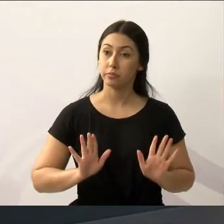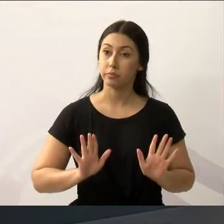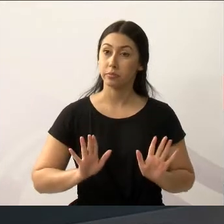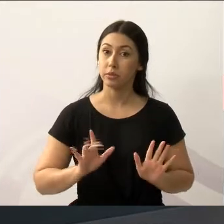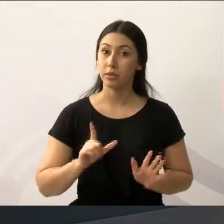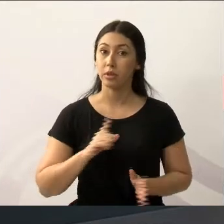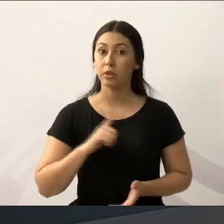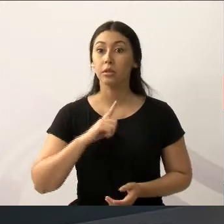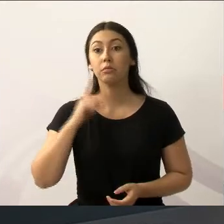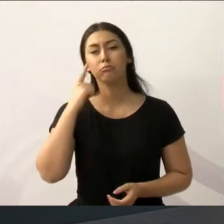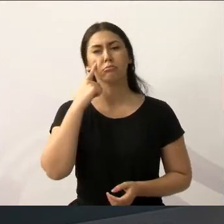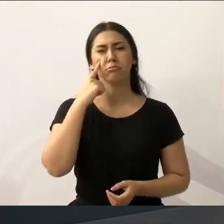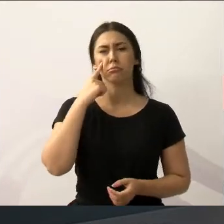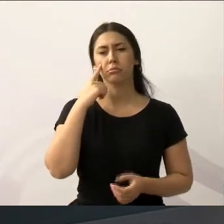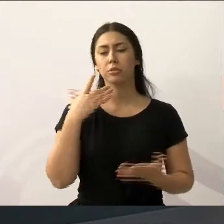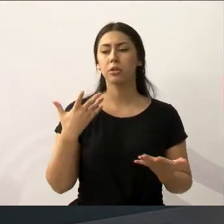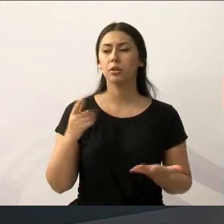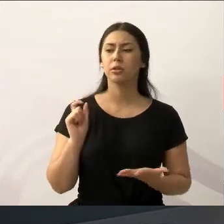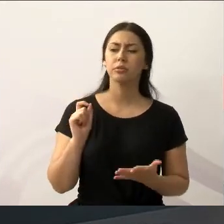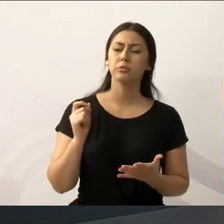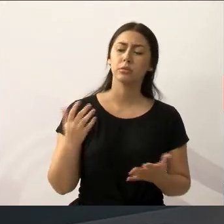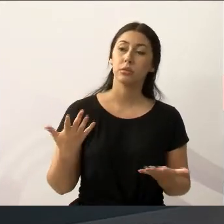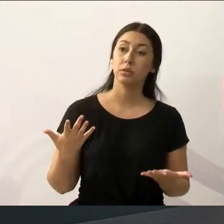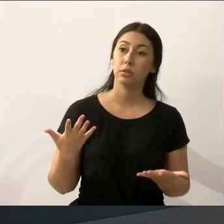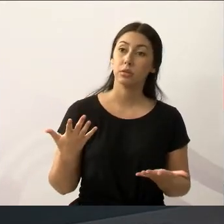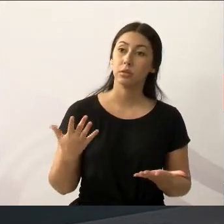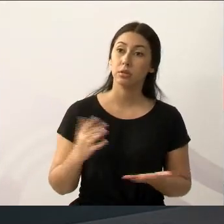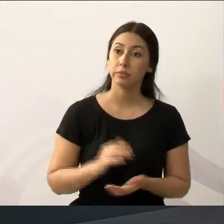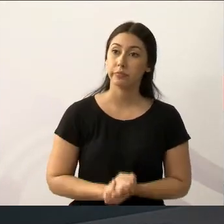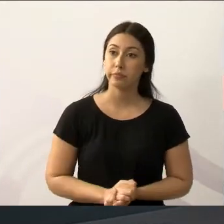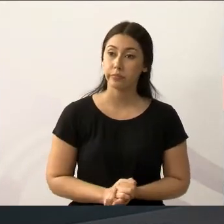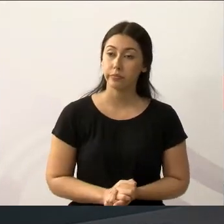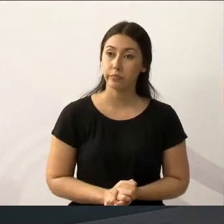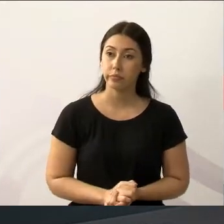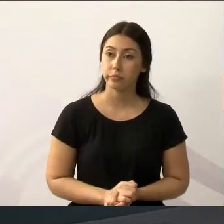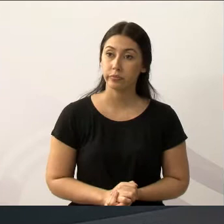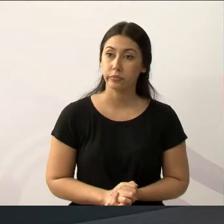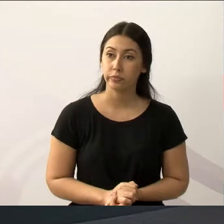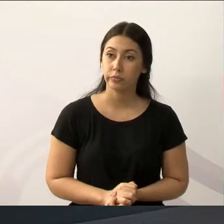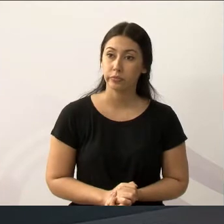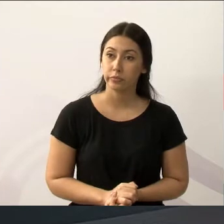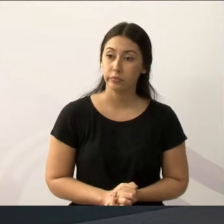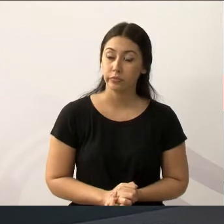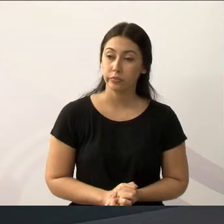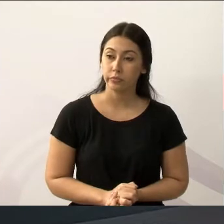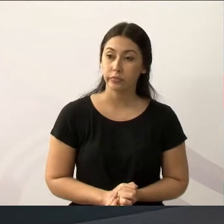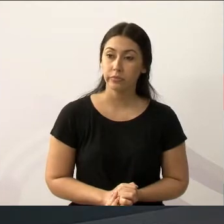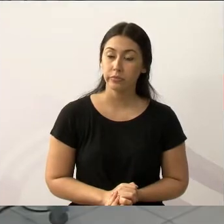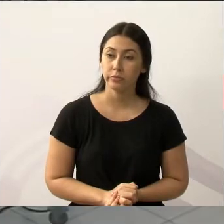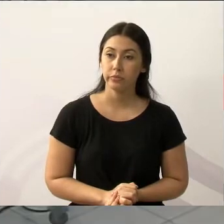uma dúvida aqui dos vereadores. Qual que é a dúvida, o vereador Juarez?